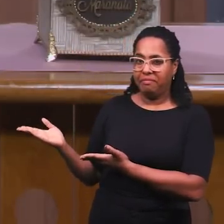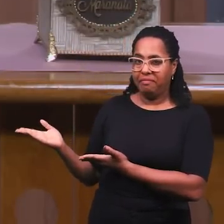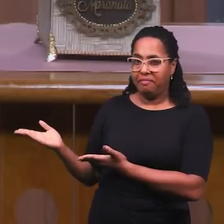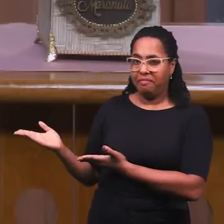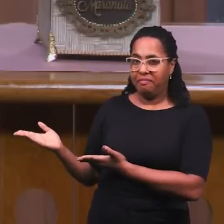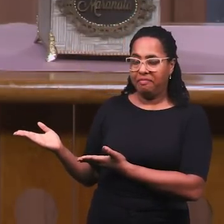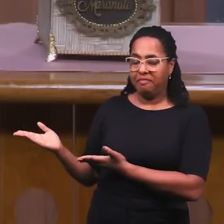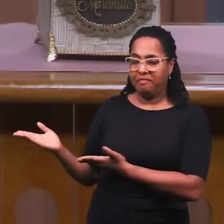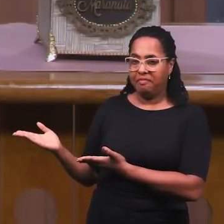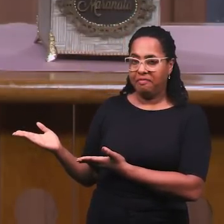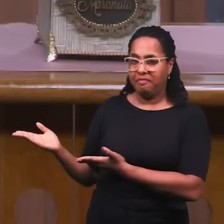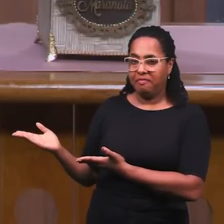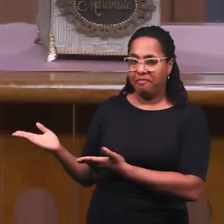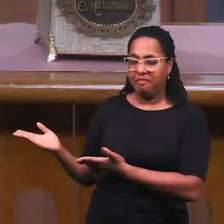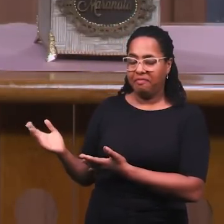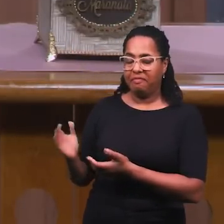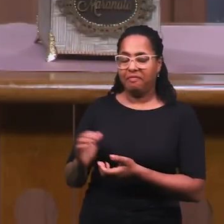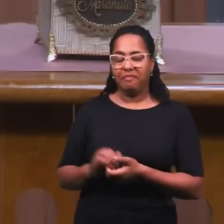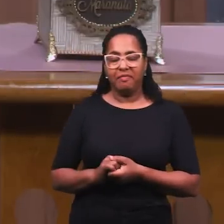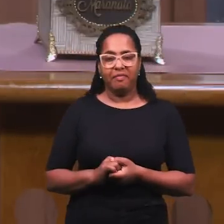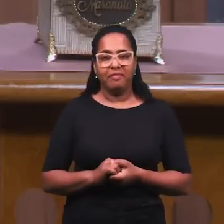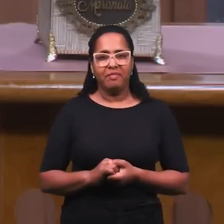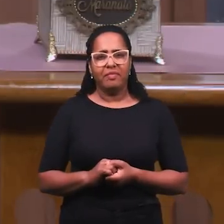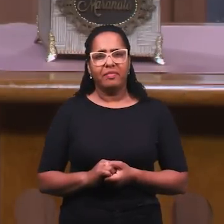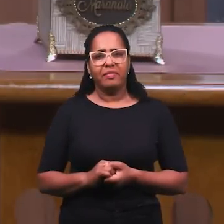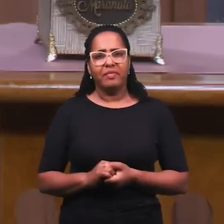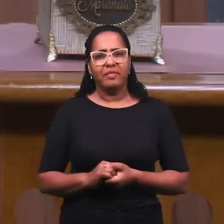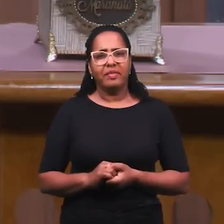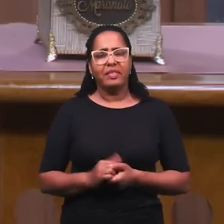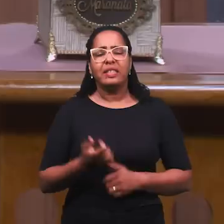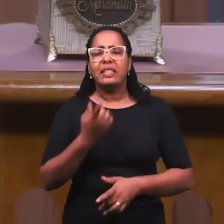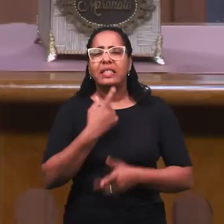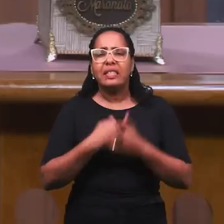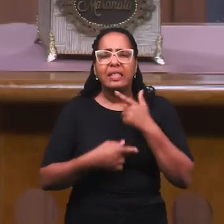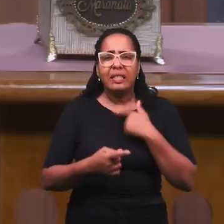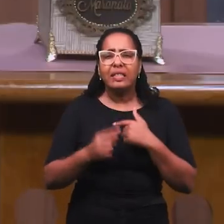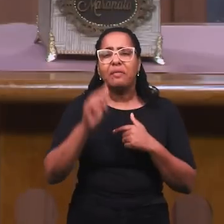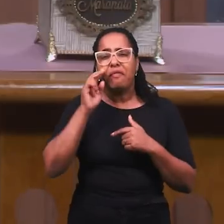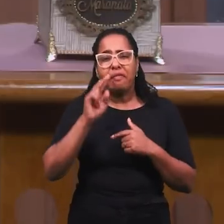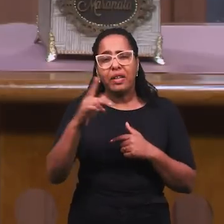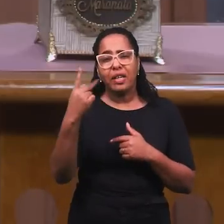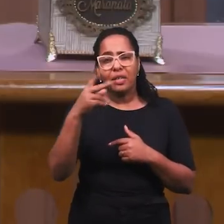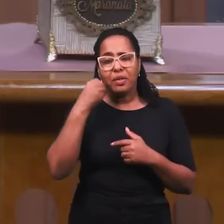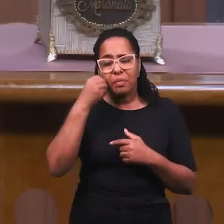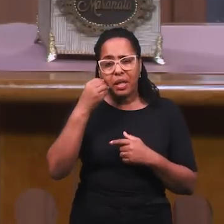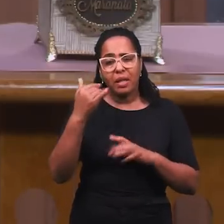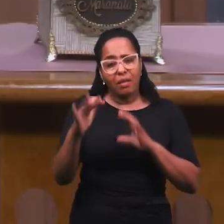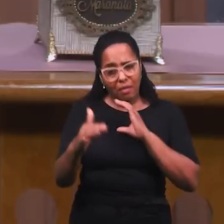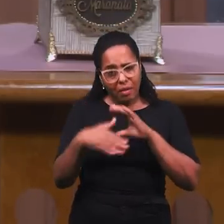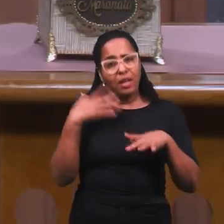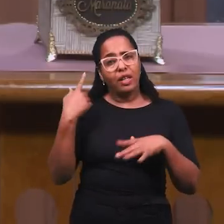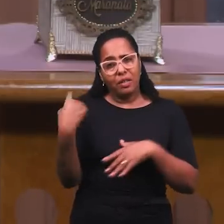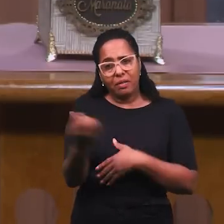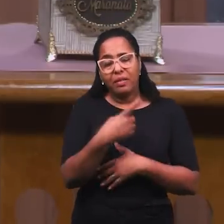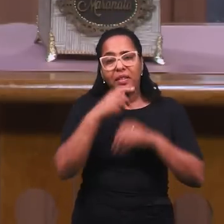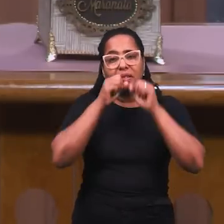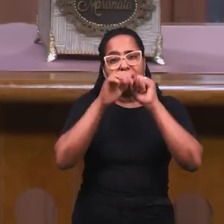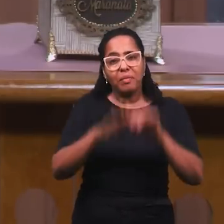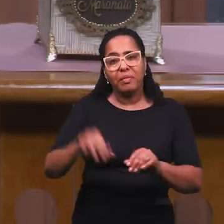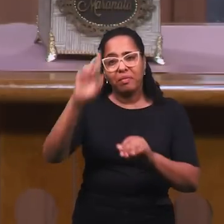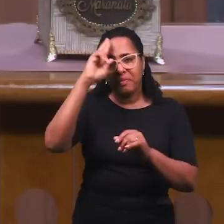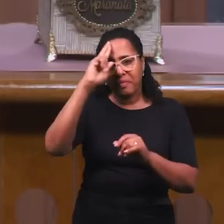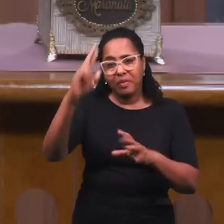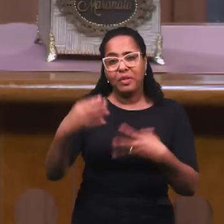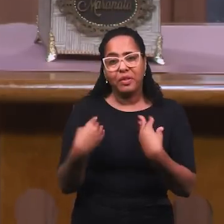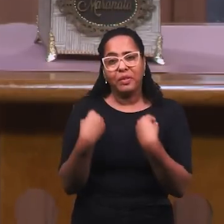posto, apontando a sua câmera, enviando a sua experiência. Queremos ouvir, queremos que você compartilhe conosco